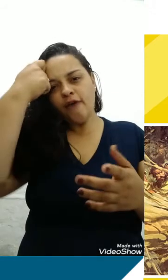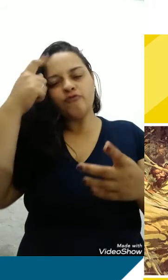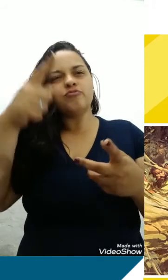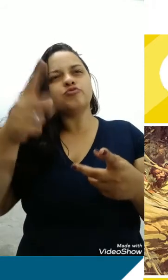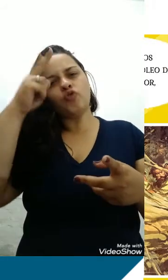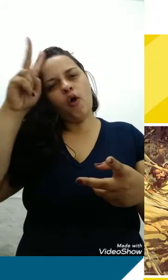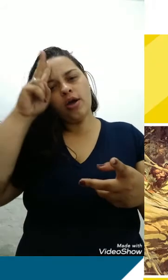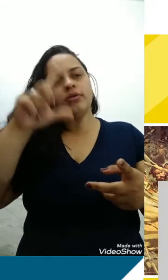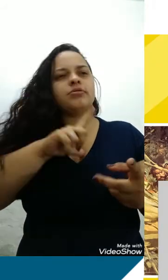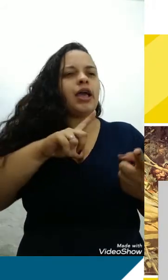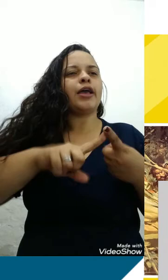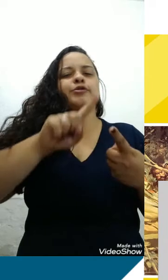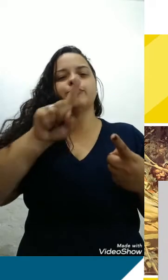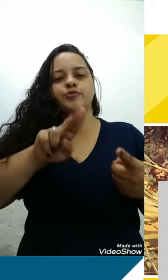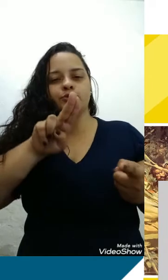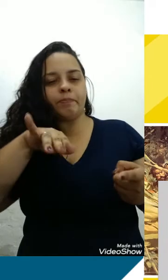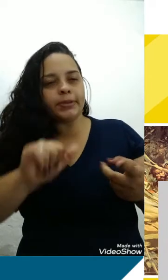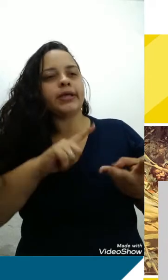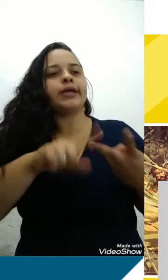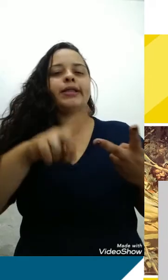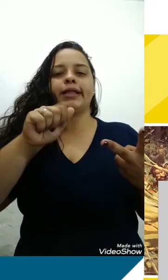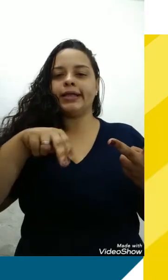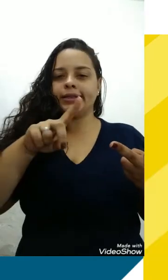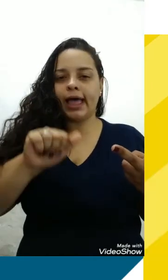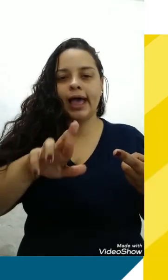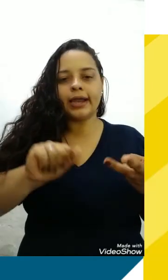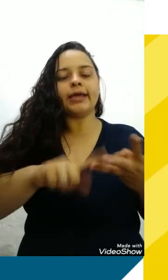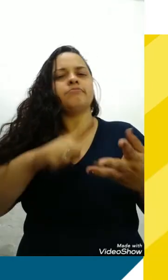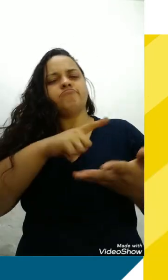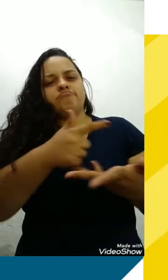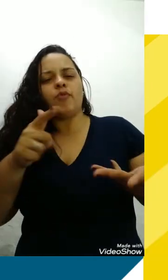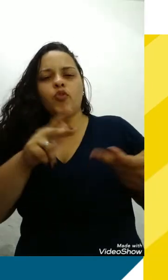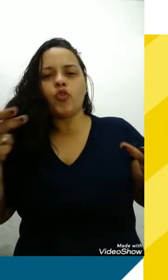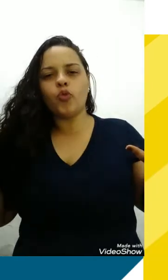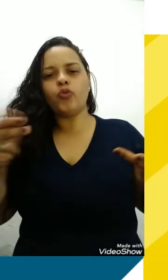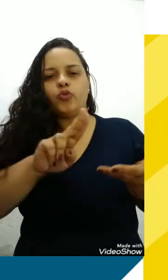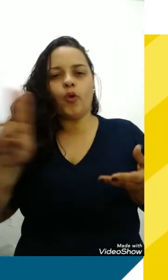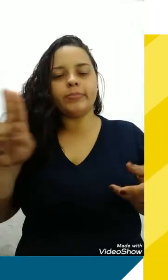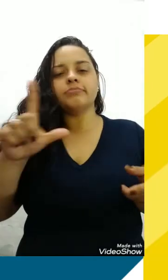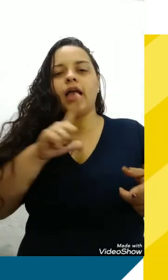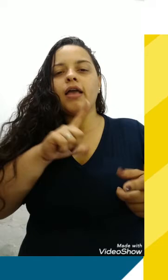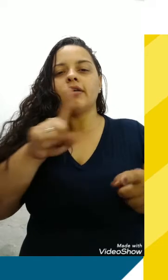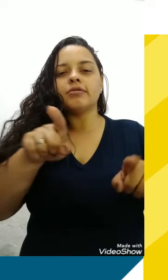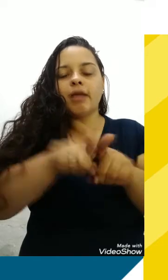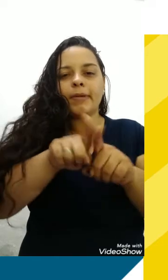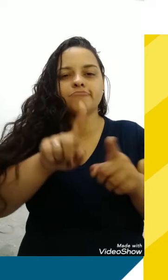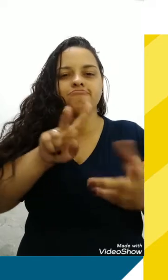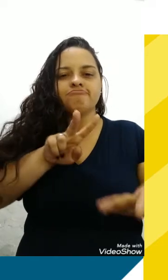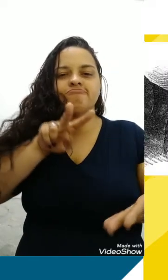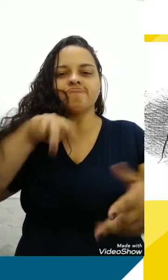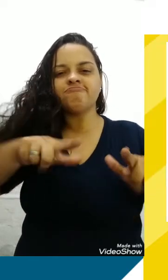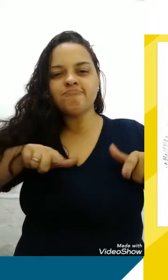como Aquatune, Zumbi e Dandara. Outra forma de resistência foi o engajamento de escravizados e ex-escravizados no